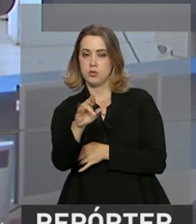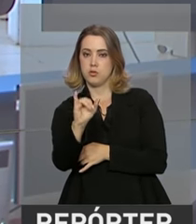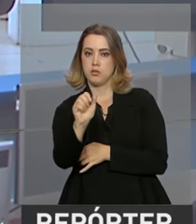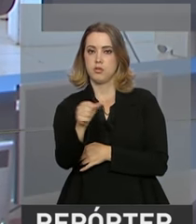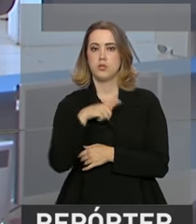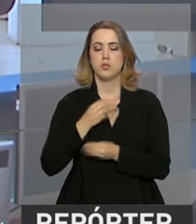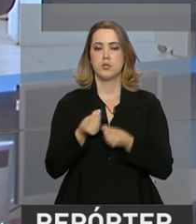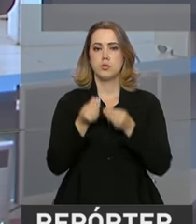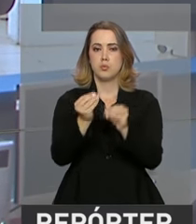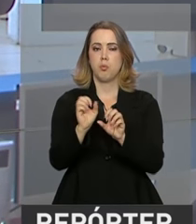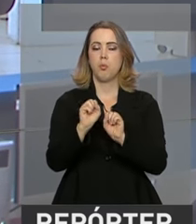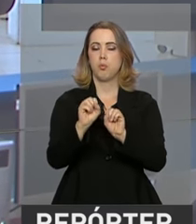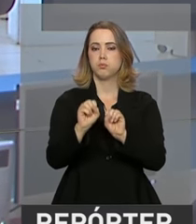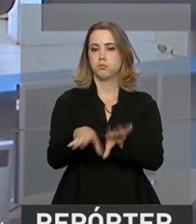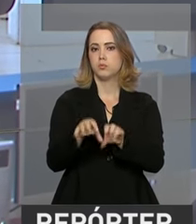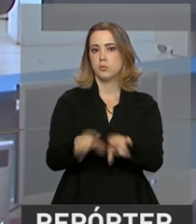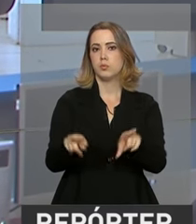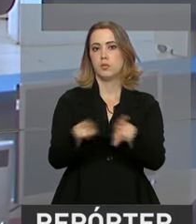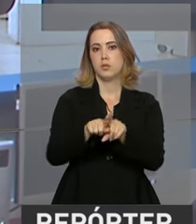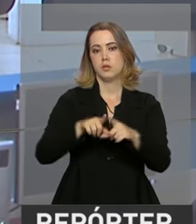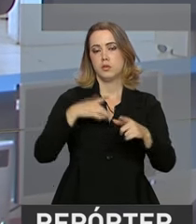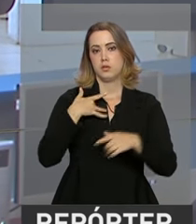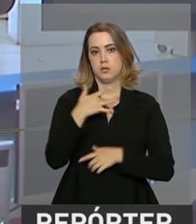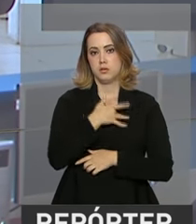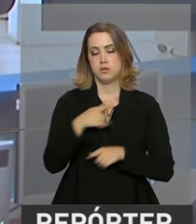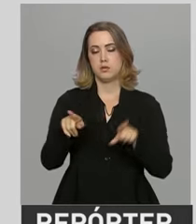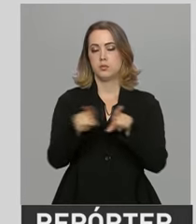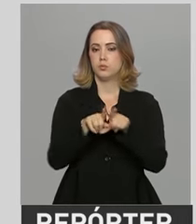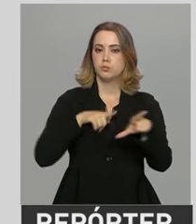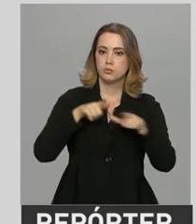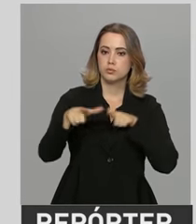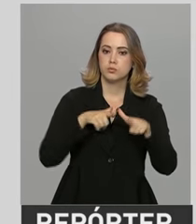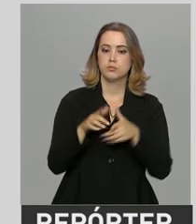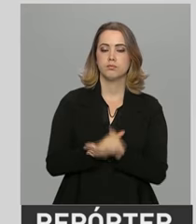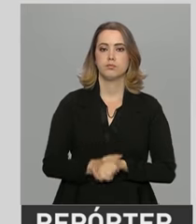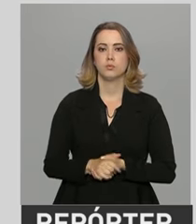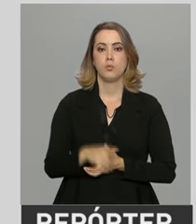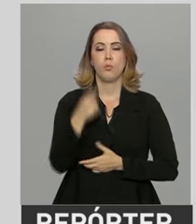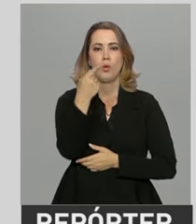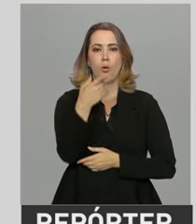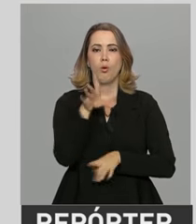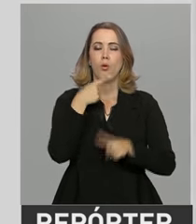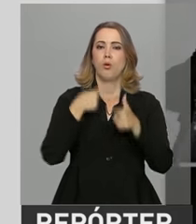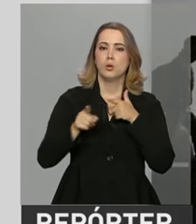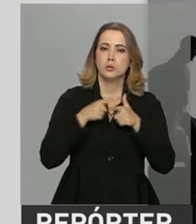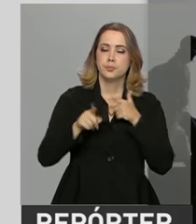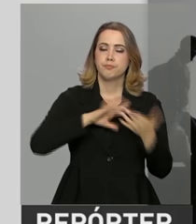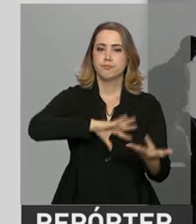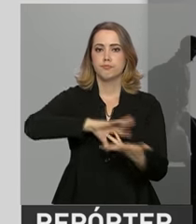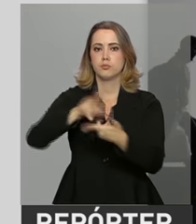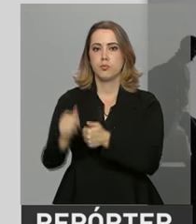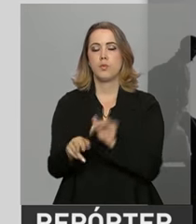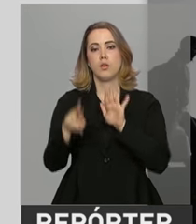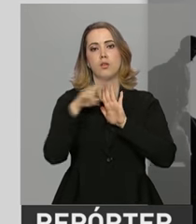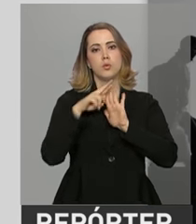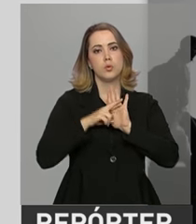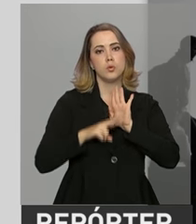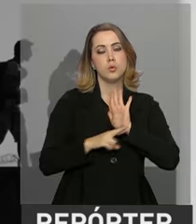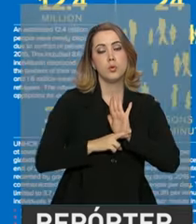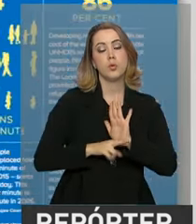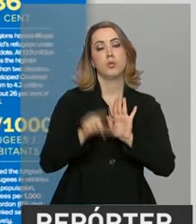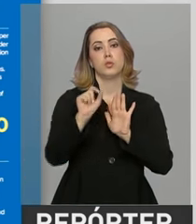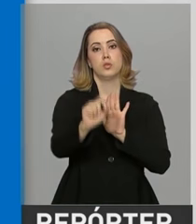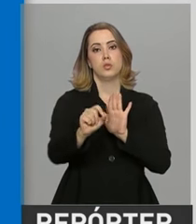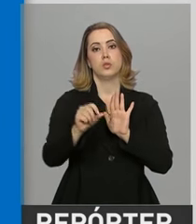educação, ao sistema de saúde e ao mercado de trabalho. Um dilema da humanidade. Segundo o relatório Tendências